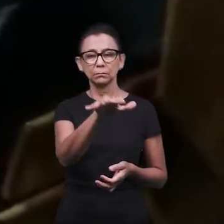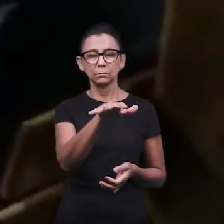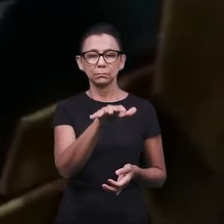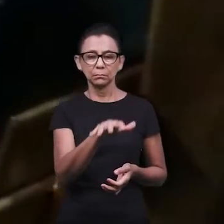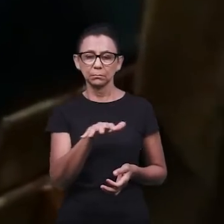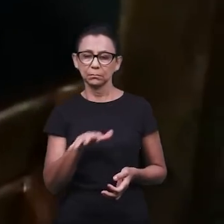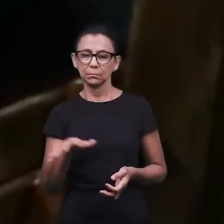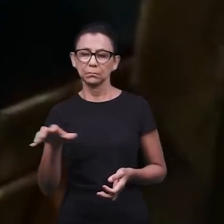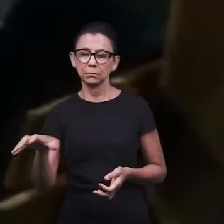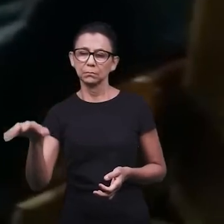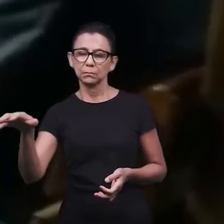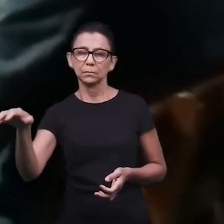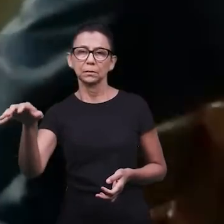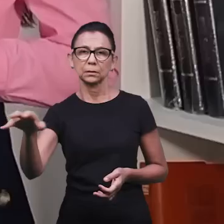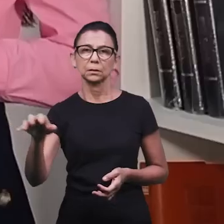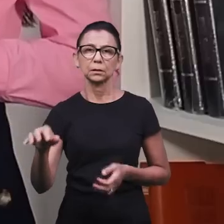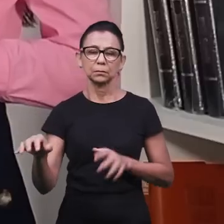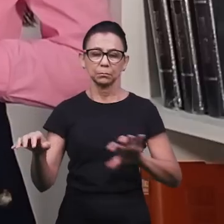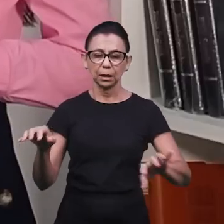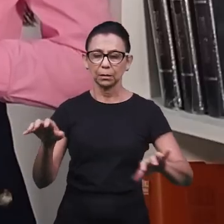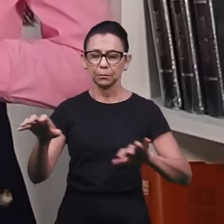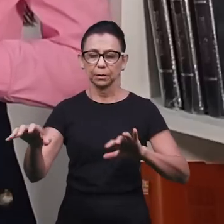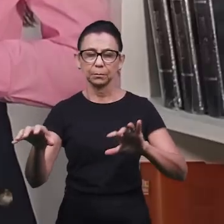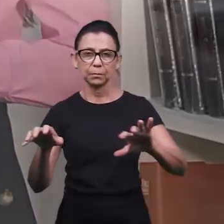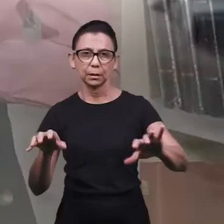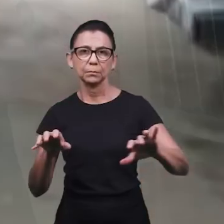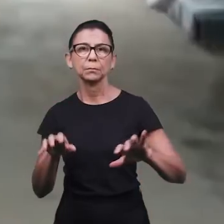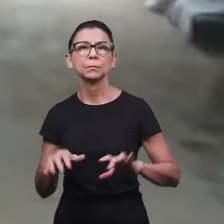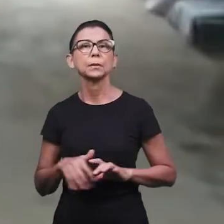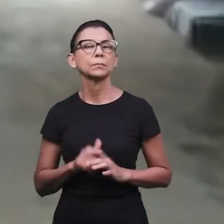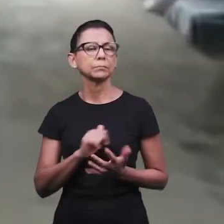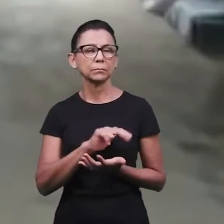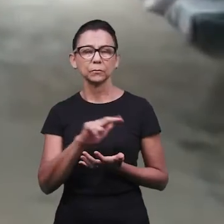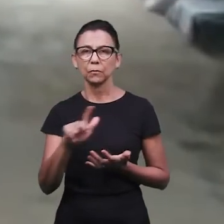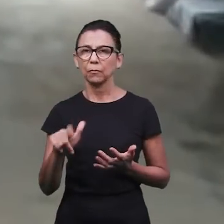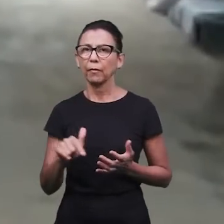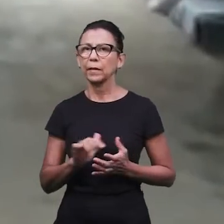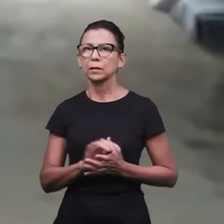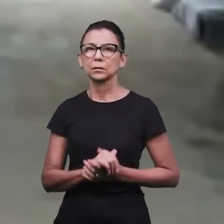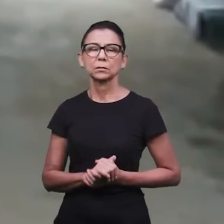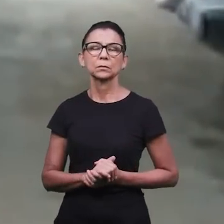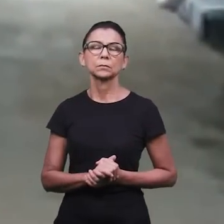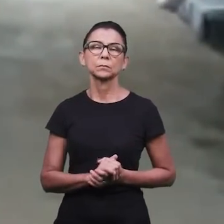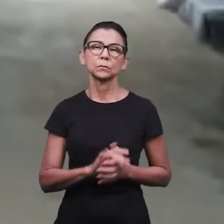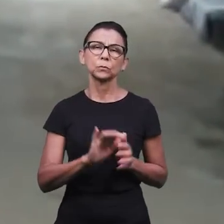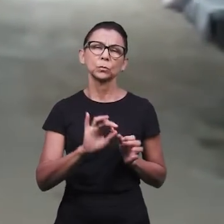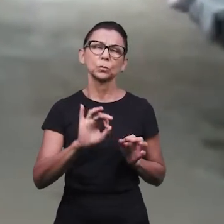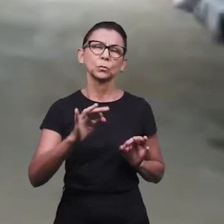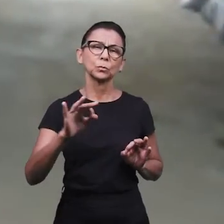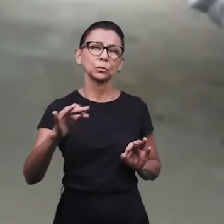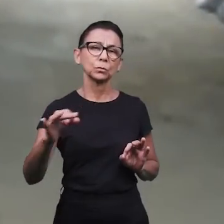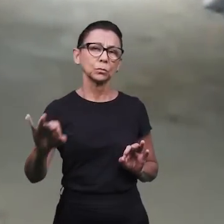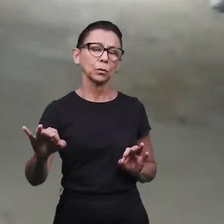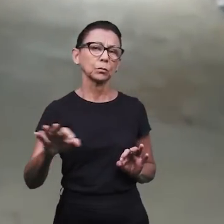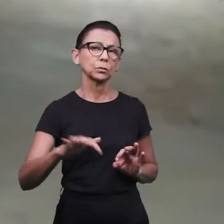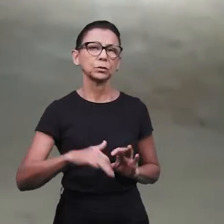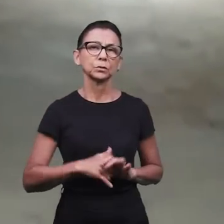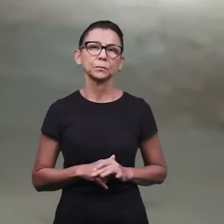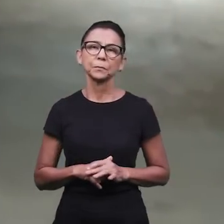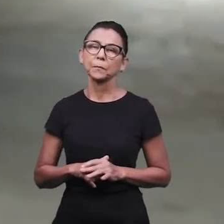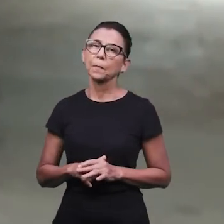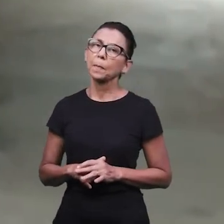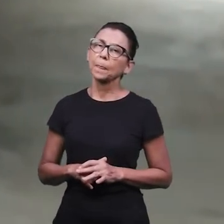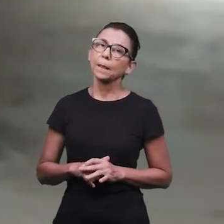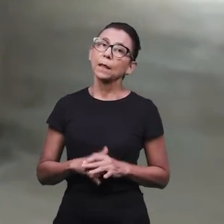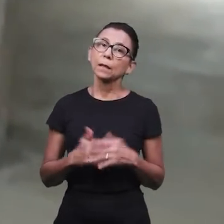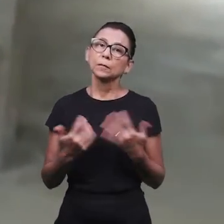quilômetros. Nós temos em Catuíra também, que é em Alfredo Wagner, que dá mais ou menos uns 112 quilômetros daqui. Então